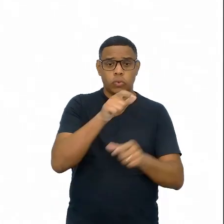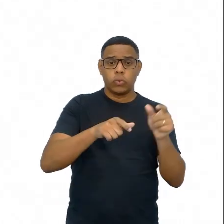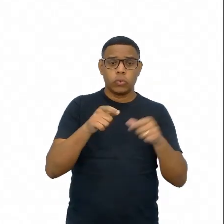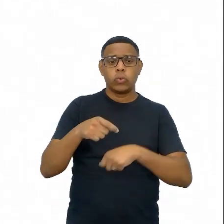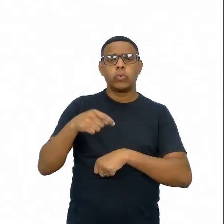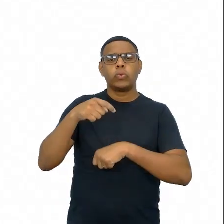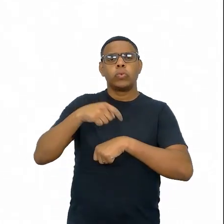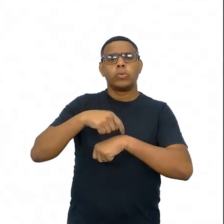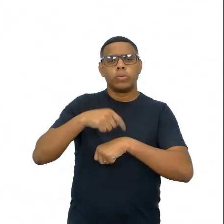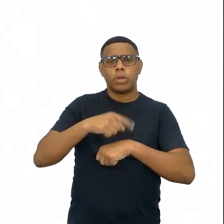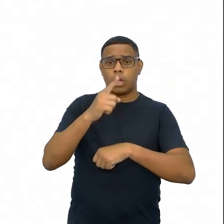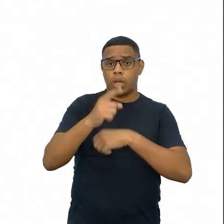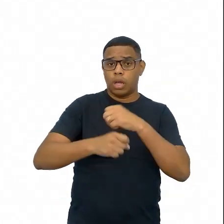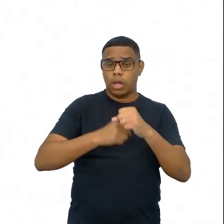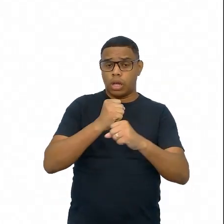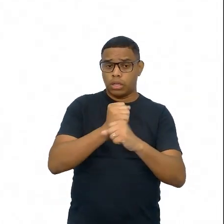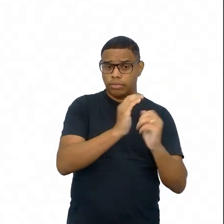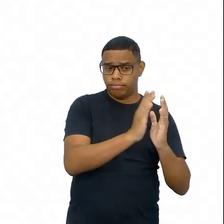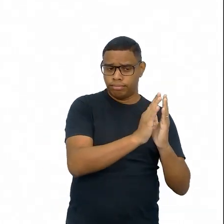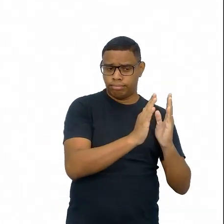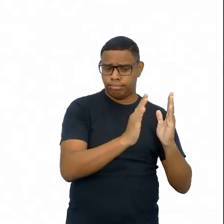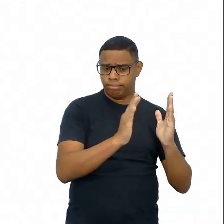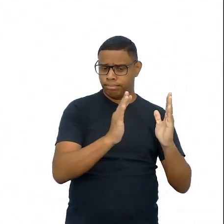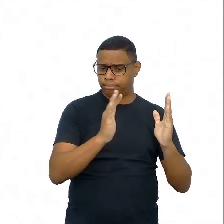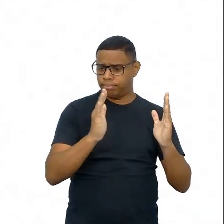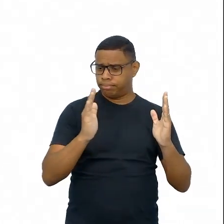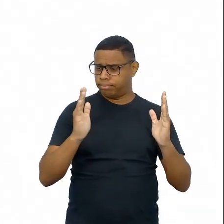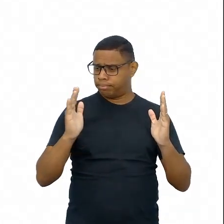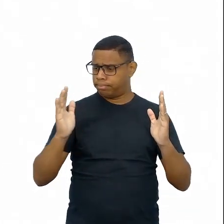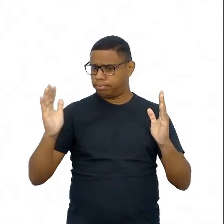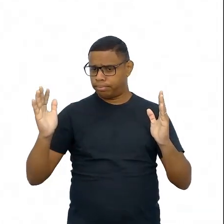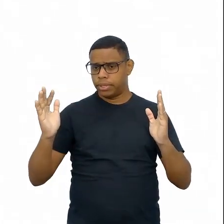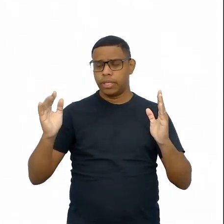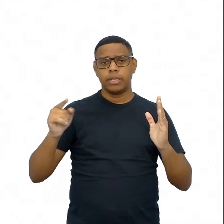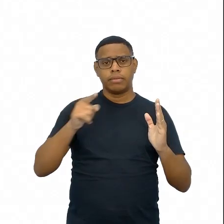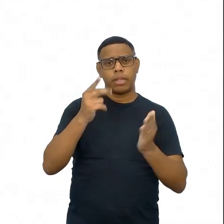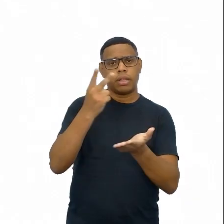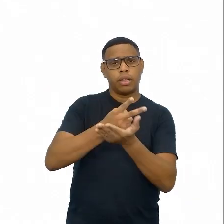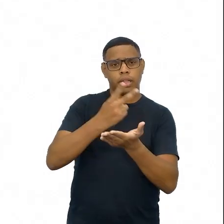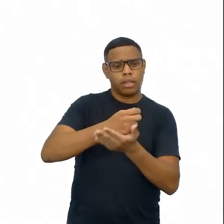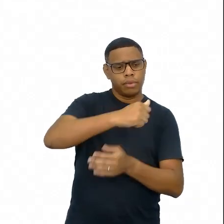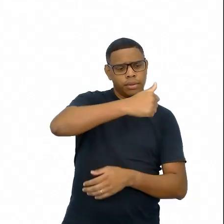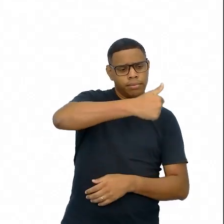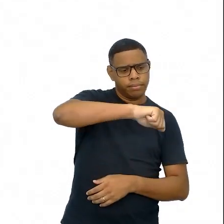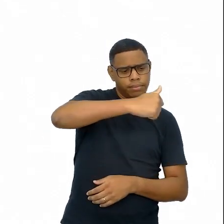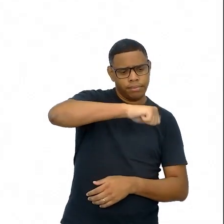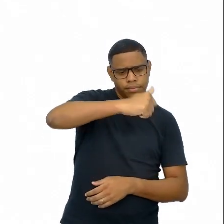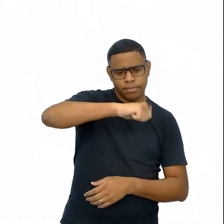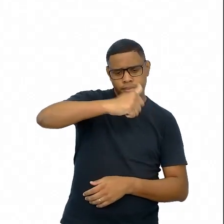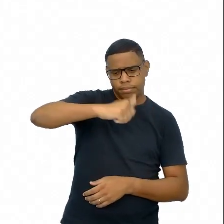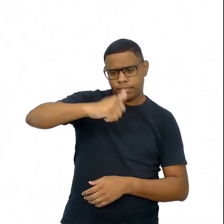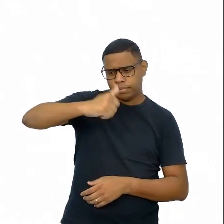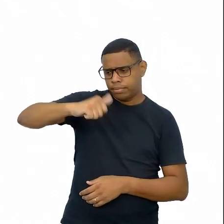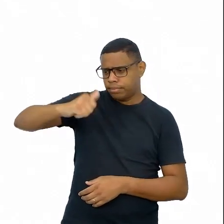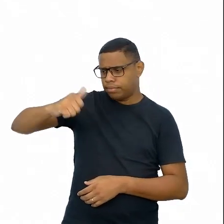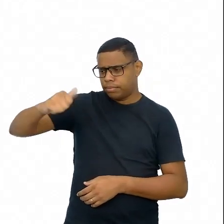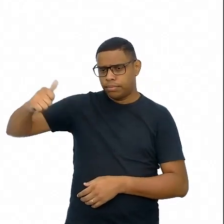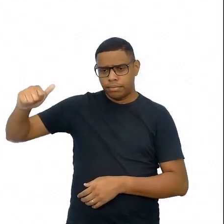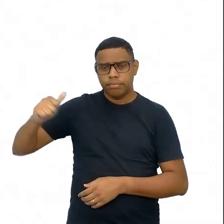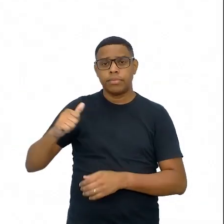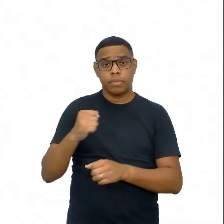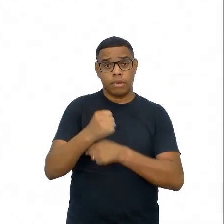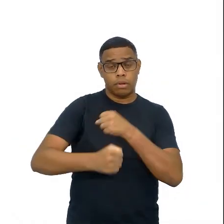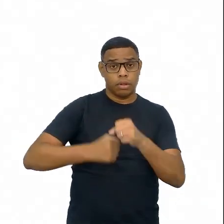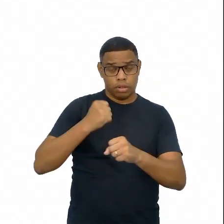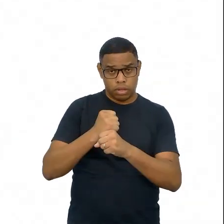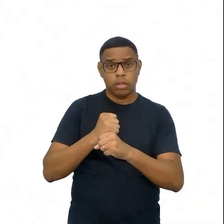durante todo o ano, aliás, vocês avaliam a todo momento, não é mesmo? Então, para esse período do ano, acreditamos